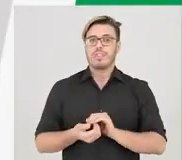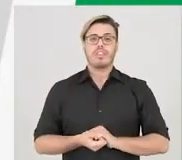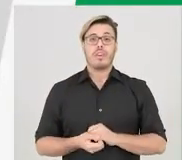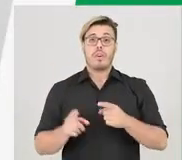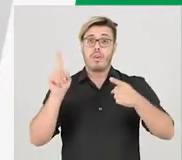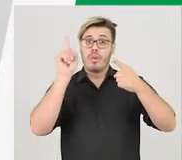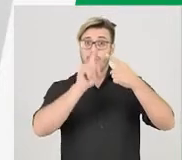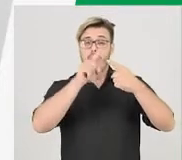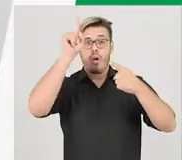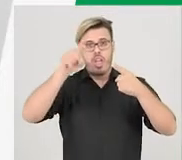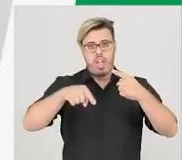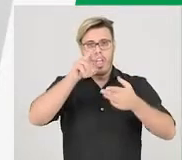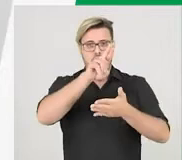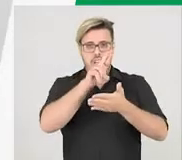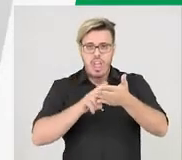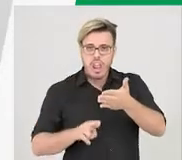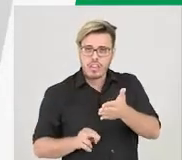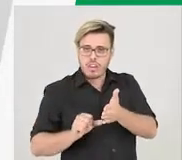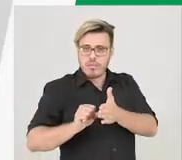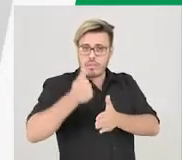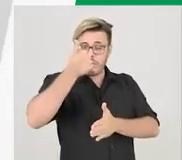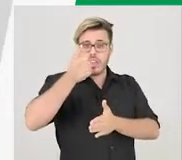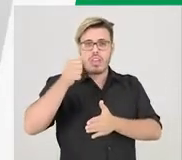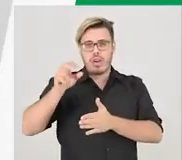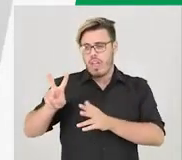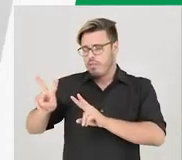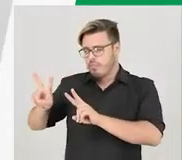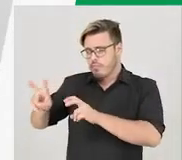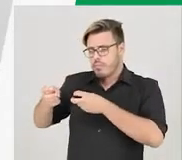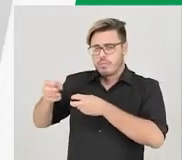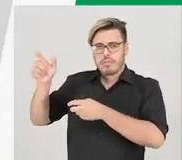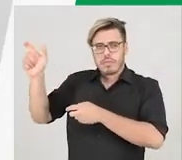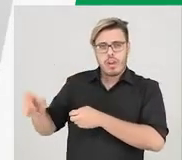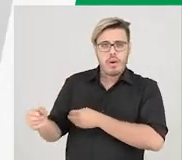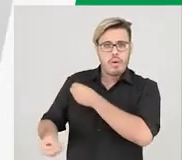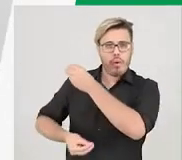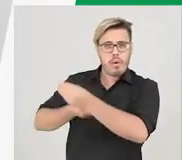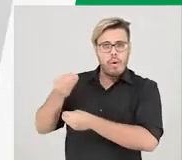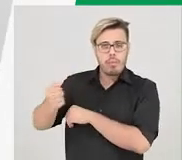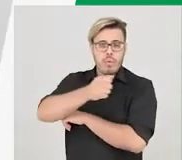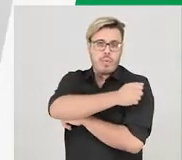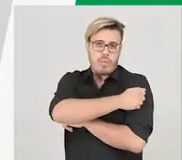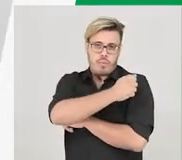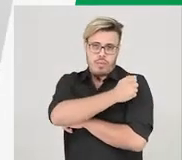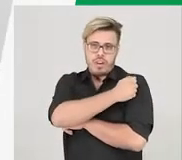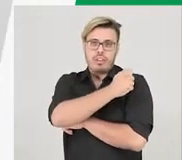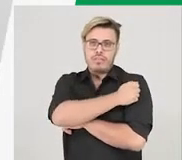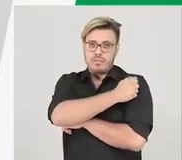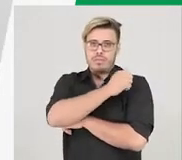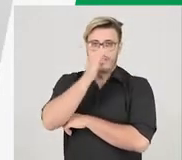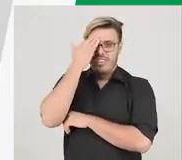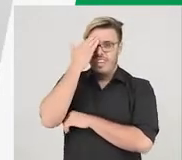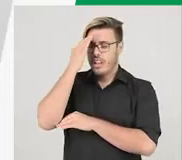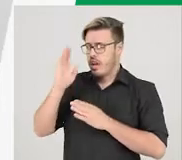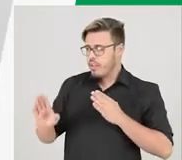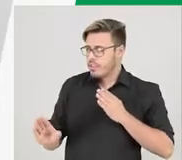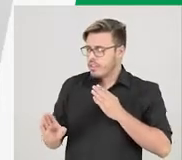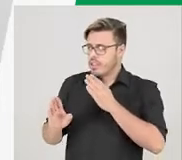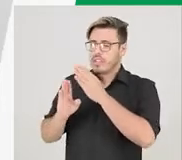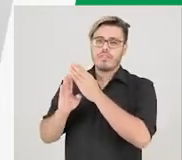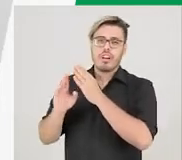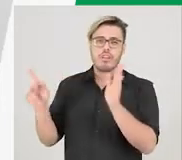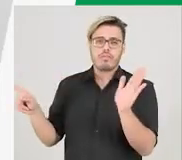atual e desempenho escolar do aluno, com a identificação das necessidades educativas dele, bem como uma avaliação